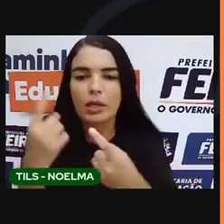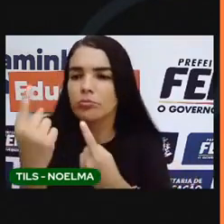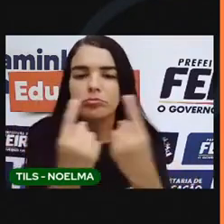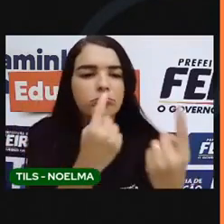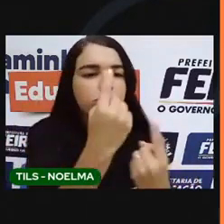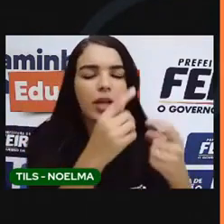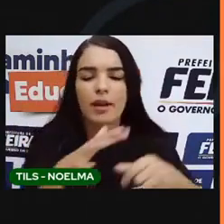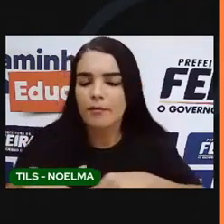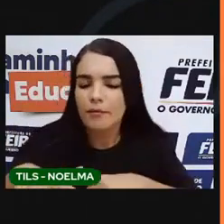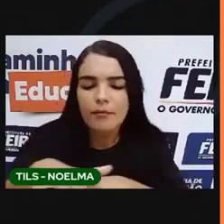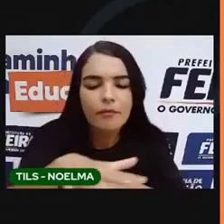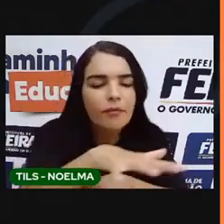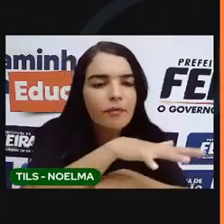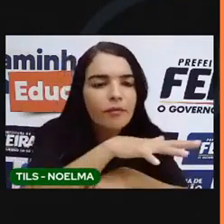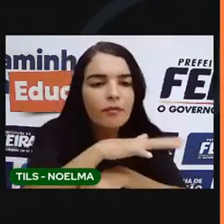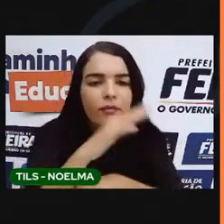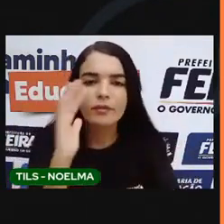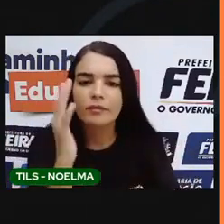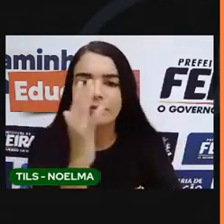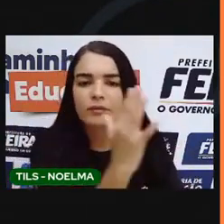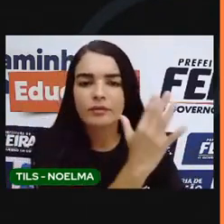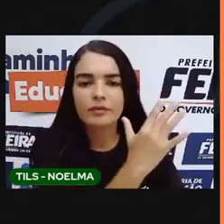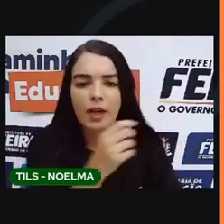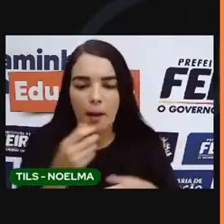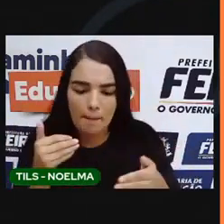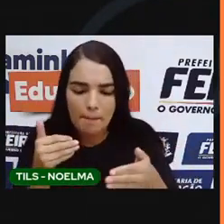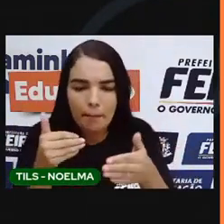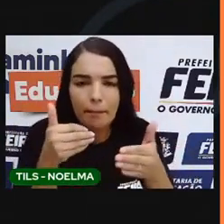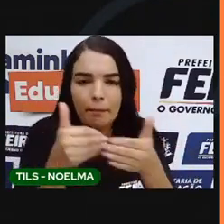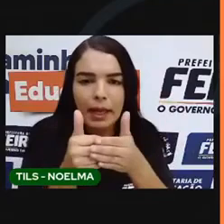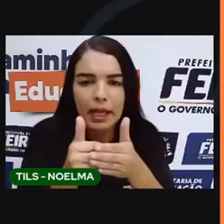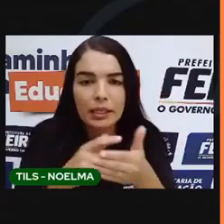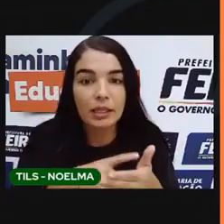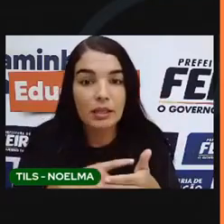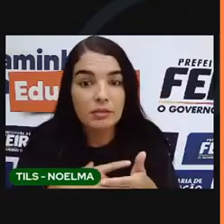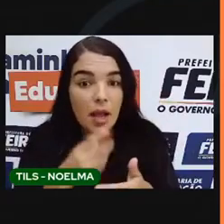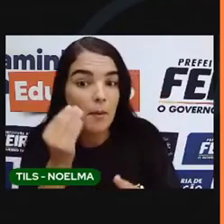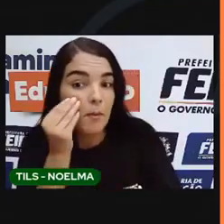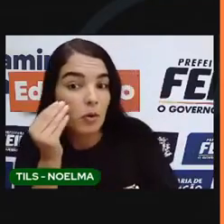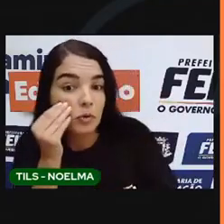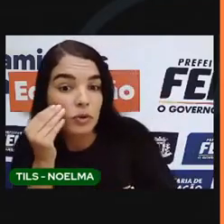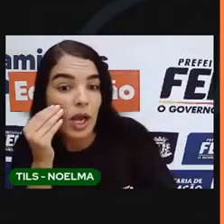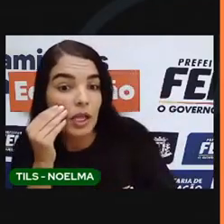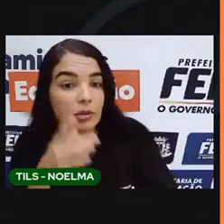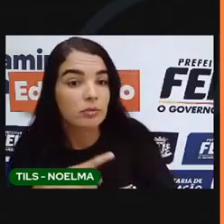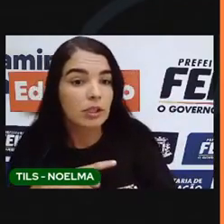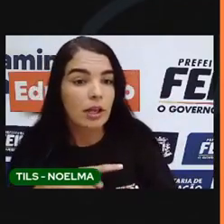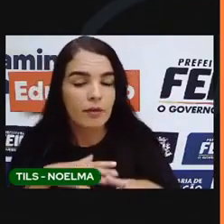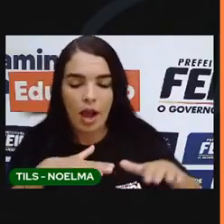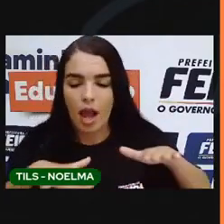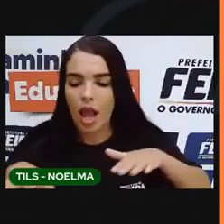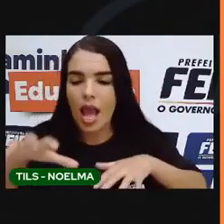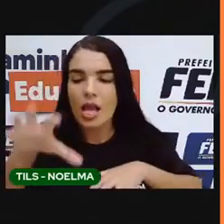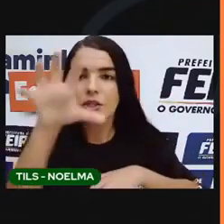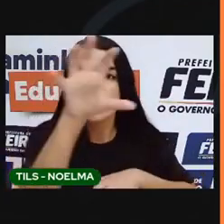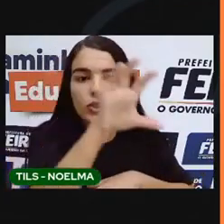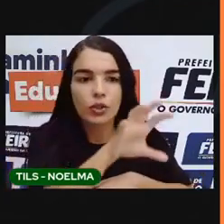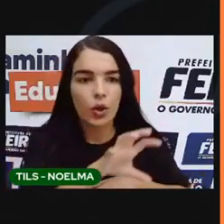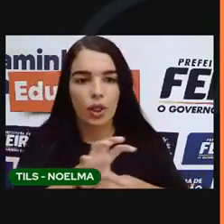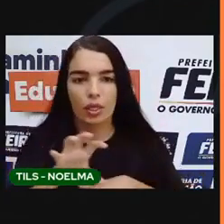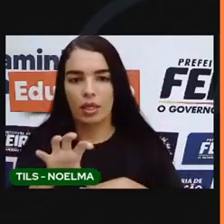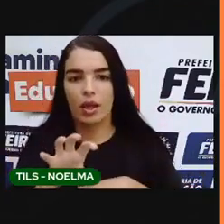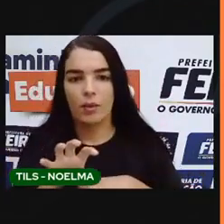de tipos de vegetações que são próximos e que podem ser identificados em nível